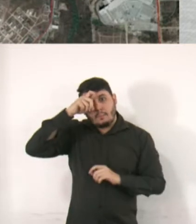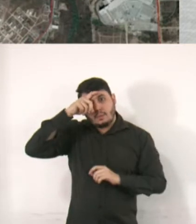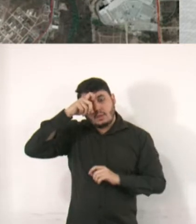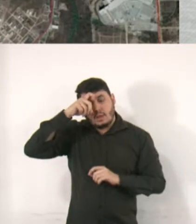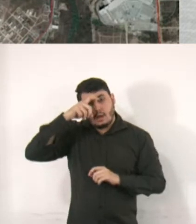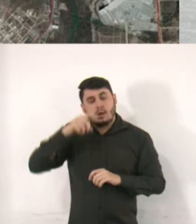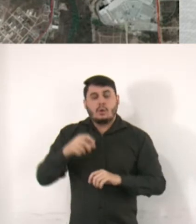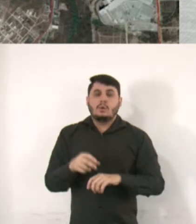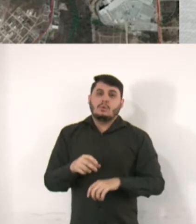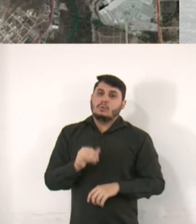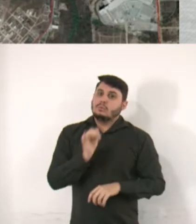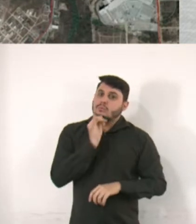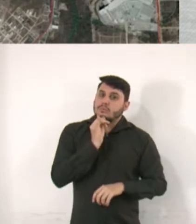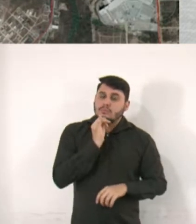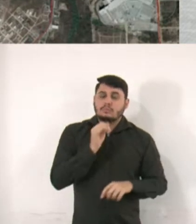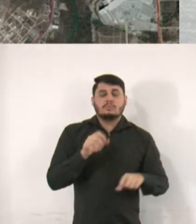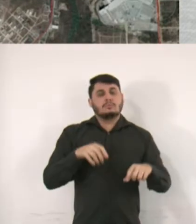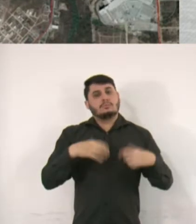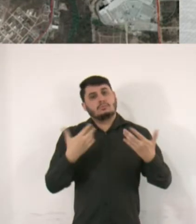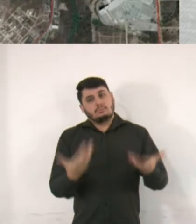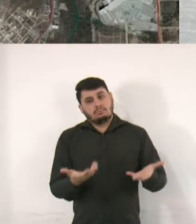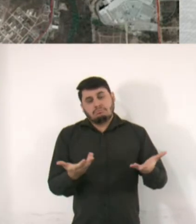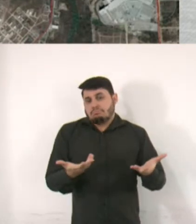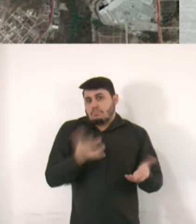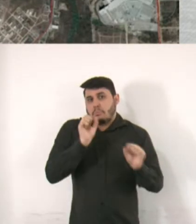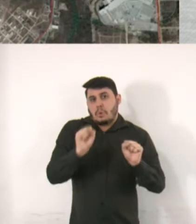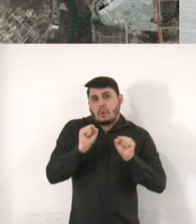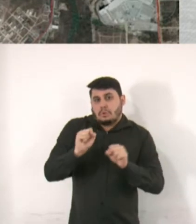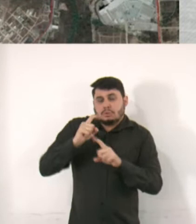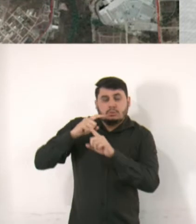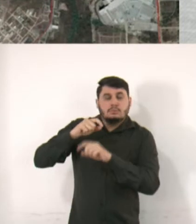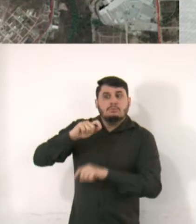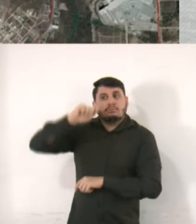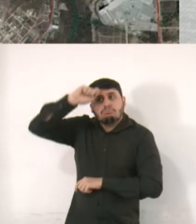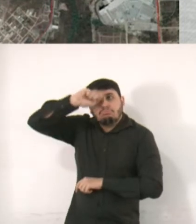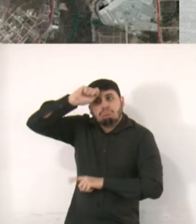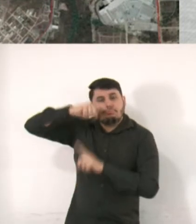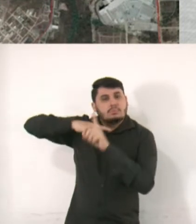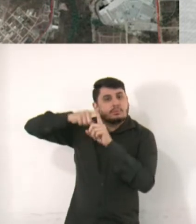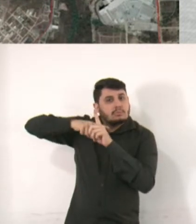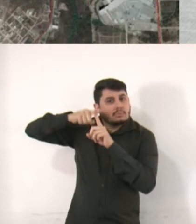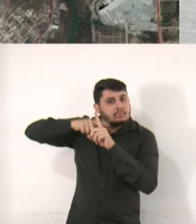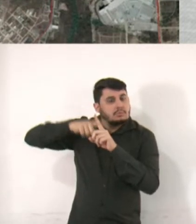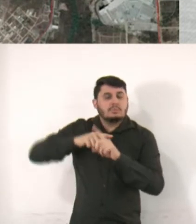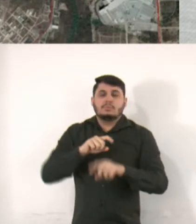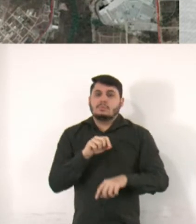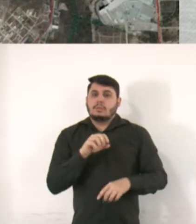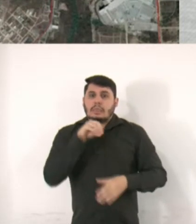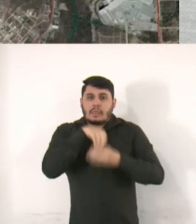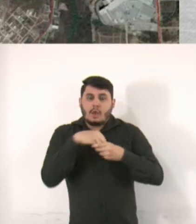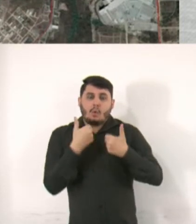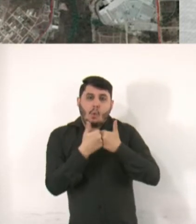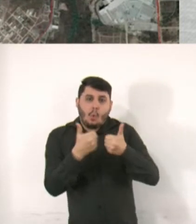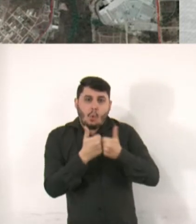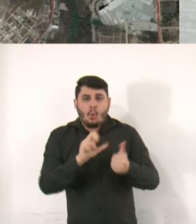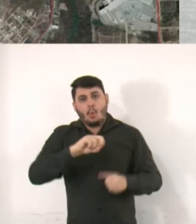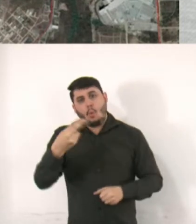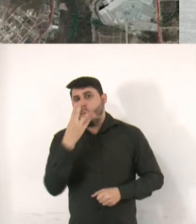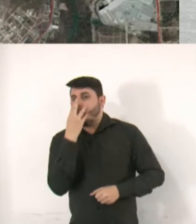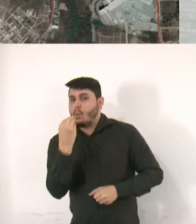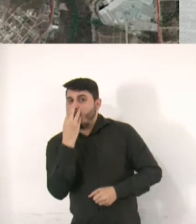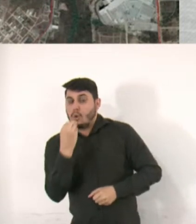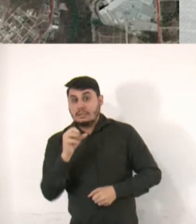de pessoas em ônibus e em vans de outros municípios. E passageiros com suspeita clínica de sintoma de